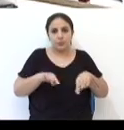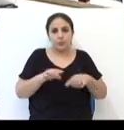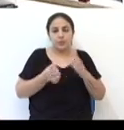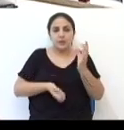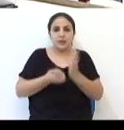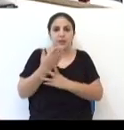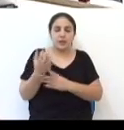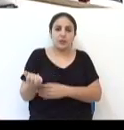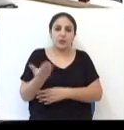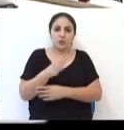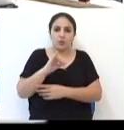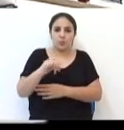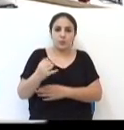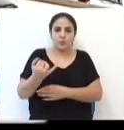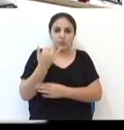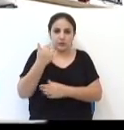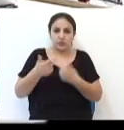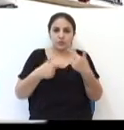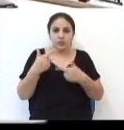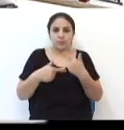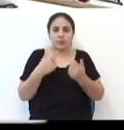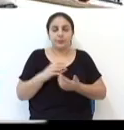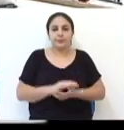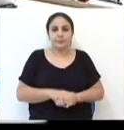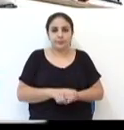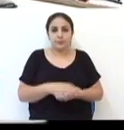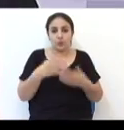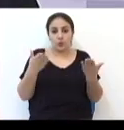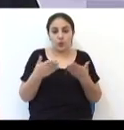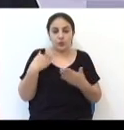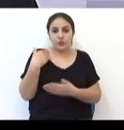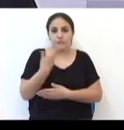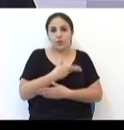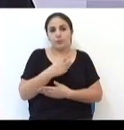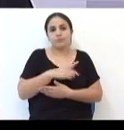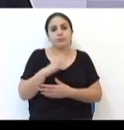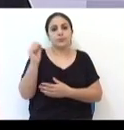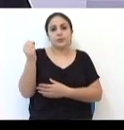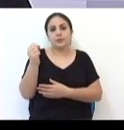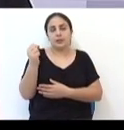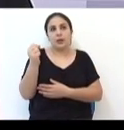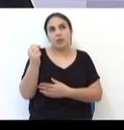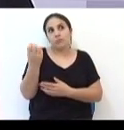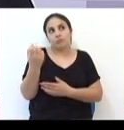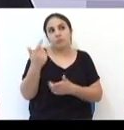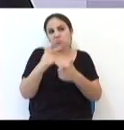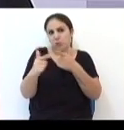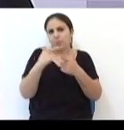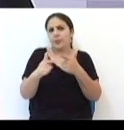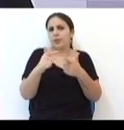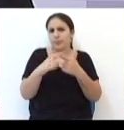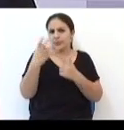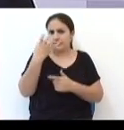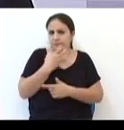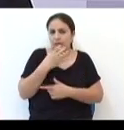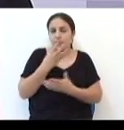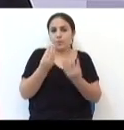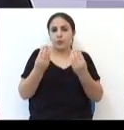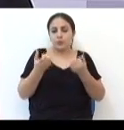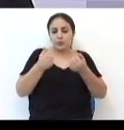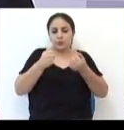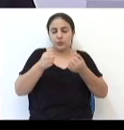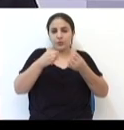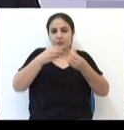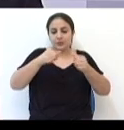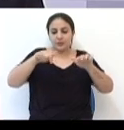pública e gerar novas oportunidades de trabalho. Hoje nós temos um sério problema, né? Nós temos muitos terrenos,